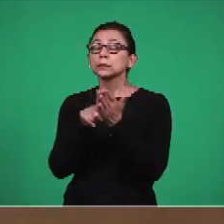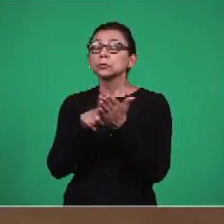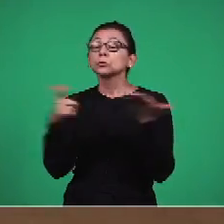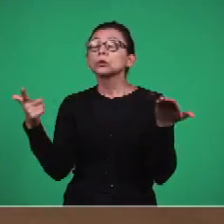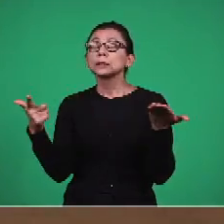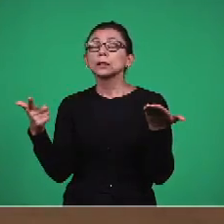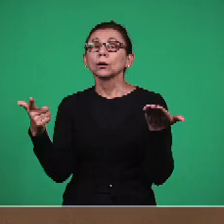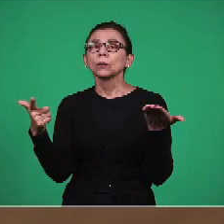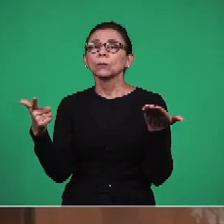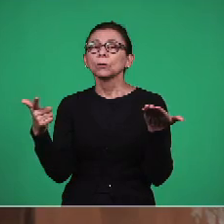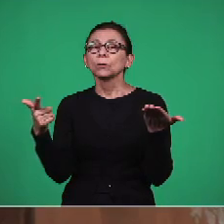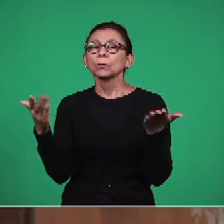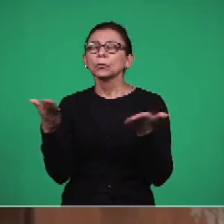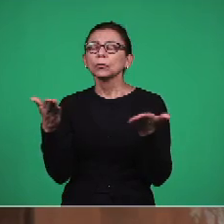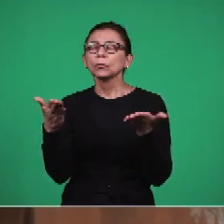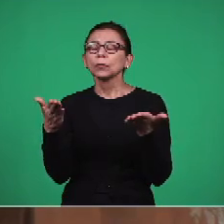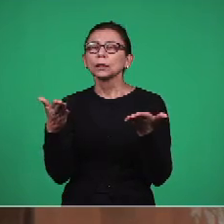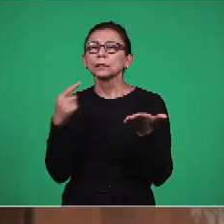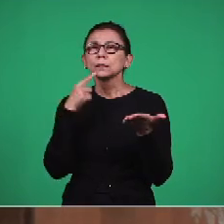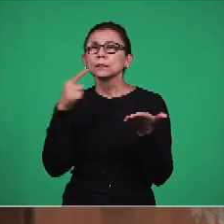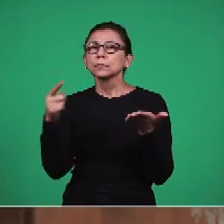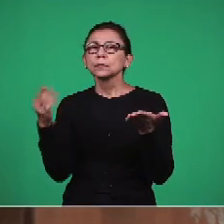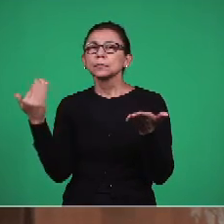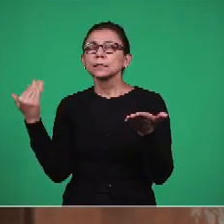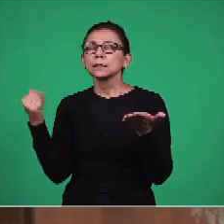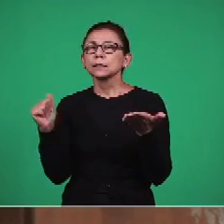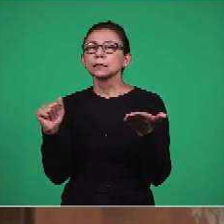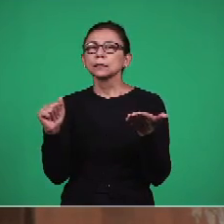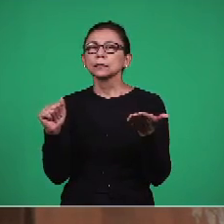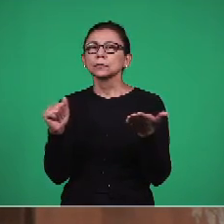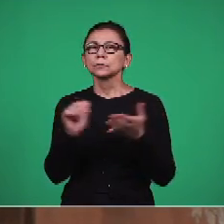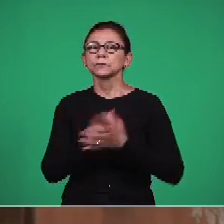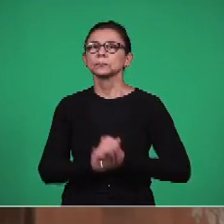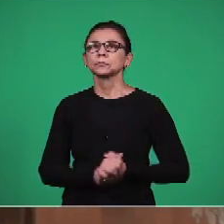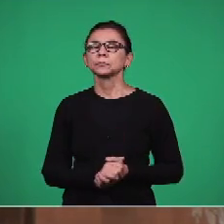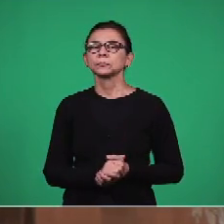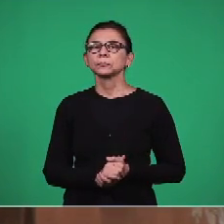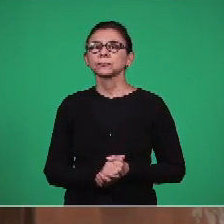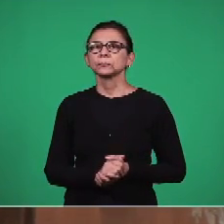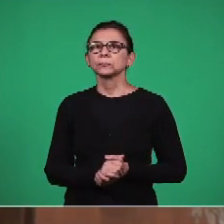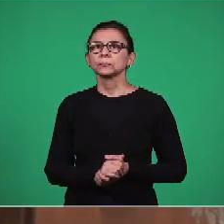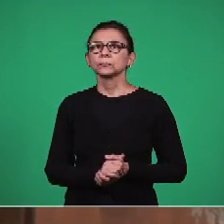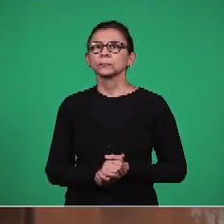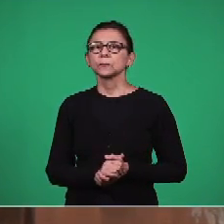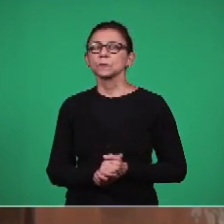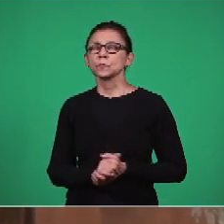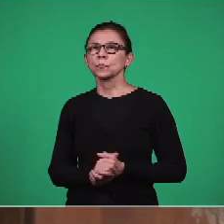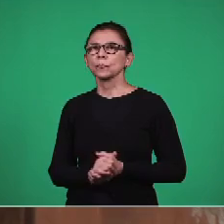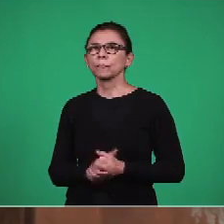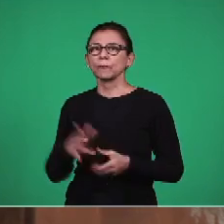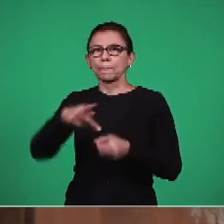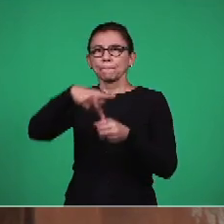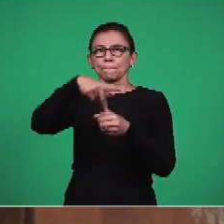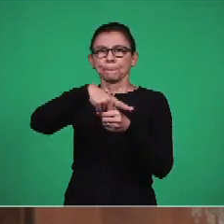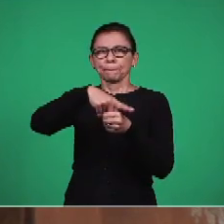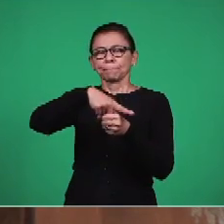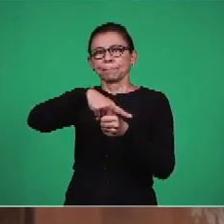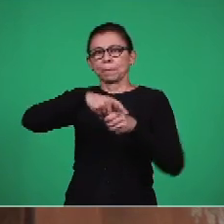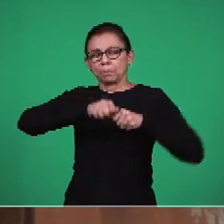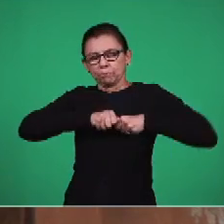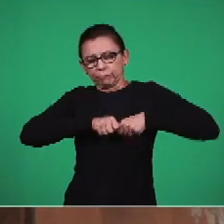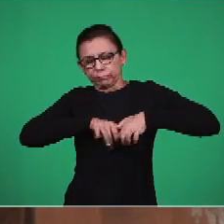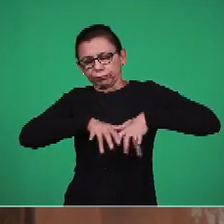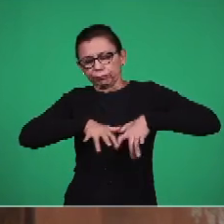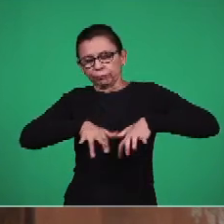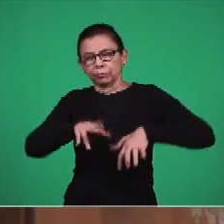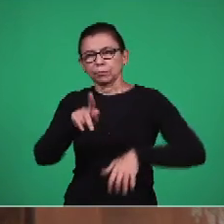só? Na última semana. Derrame de petróleo nos